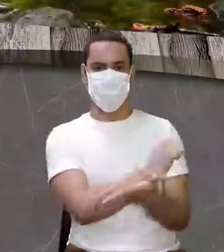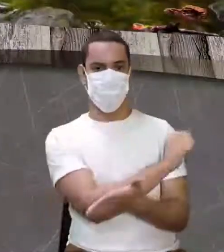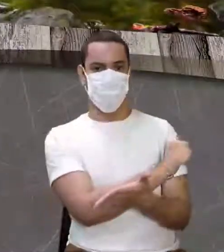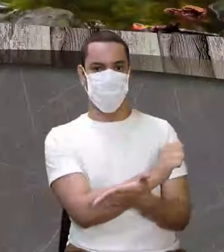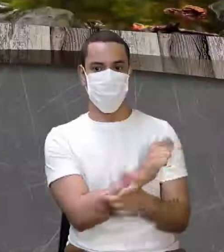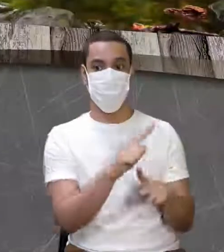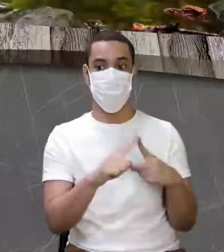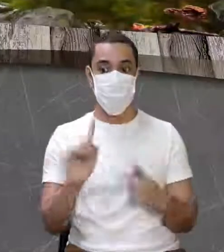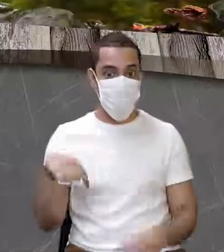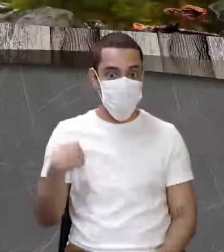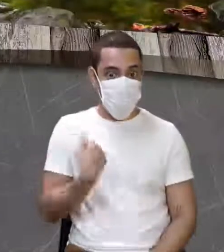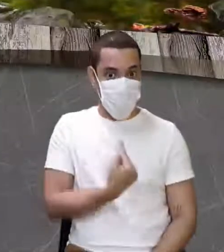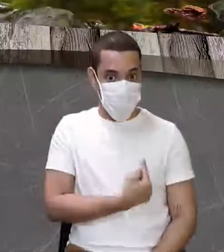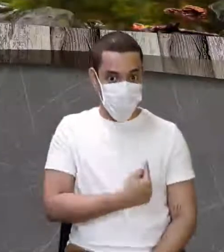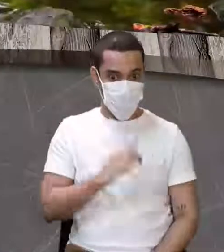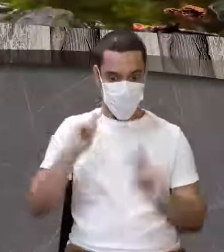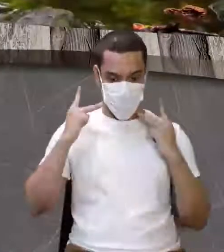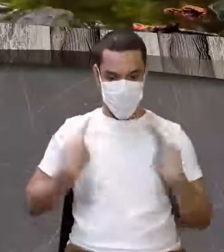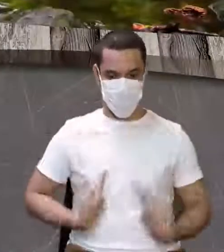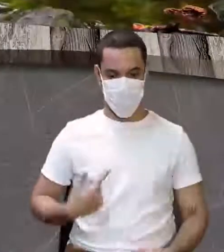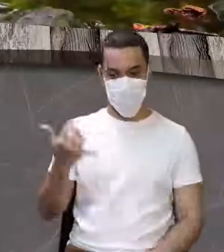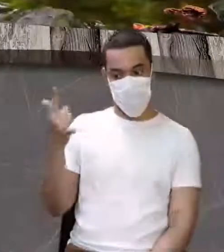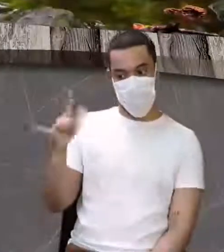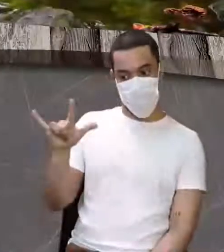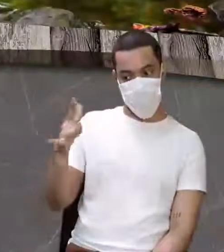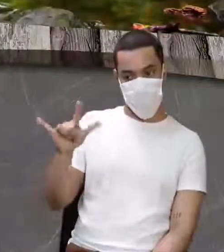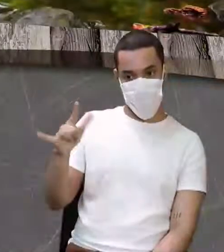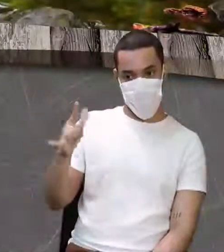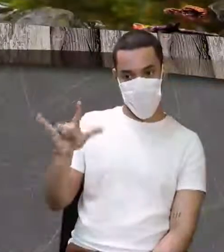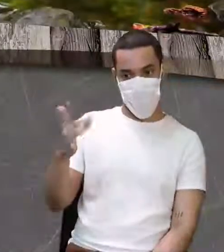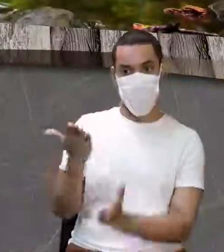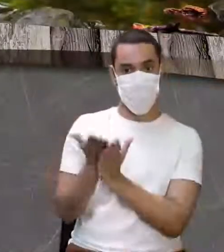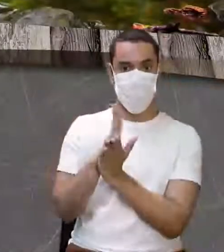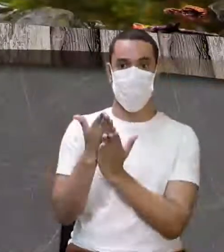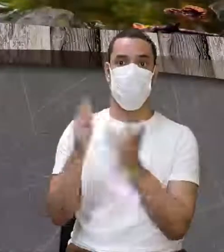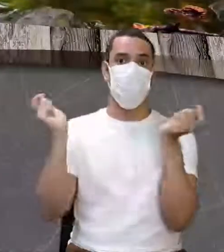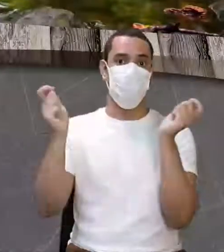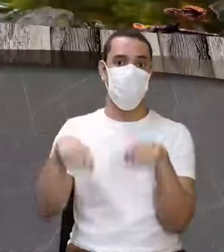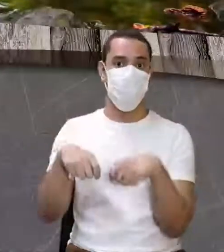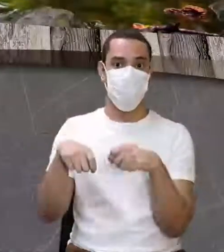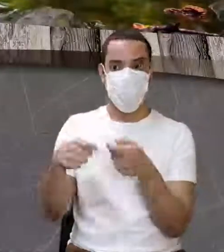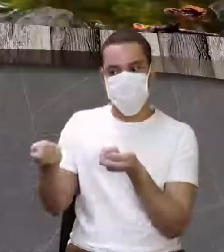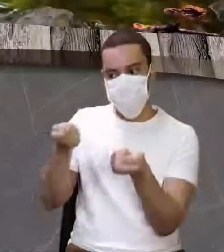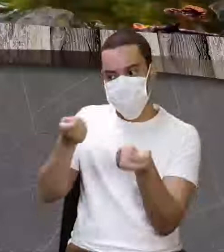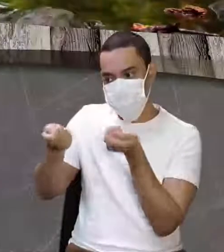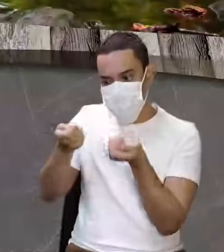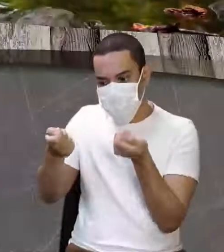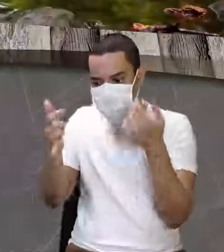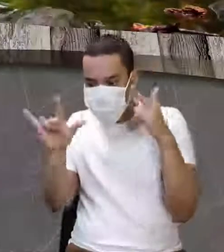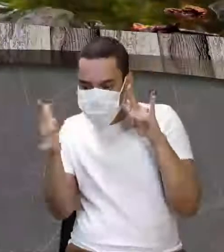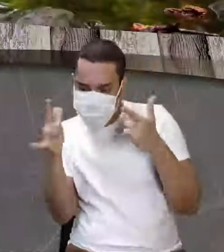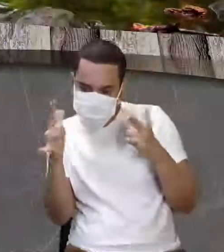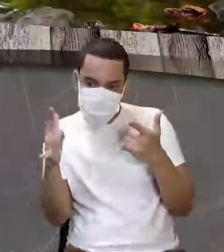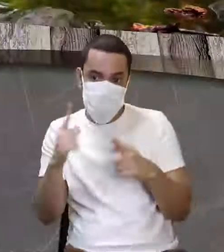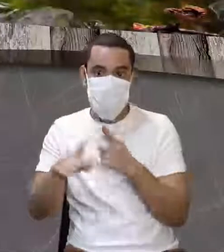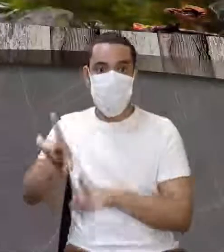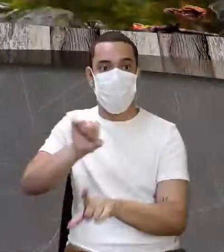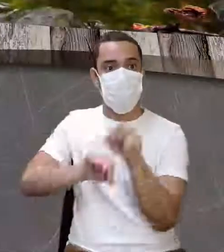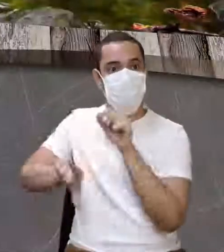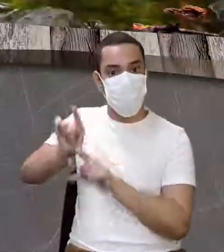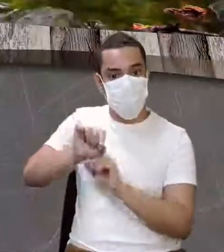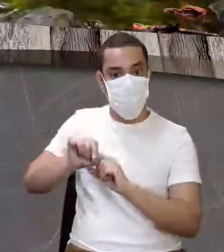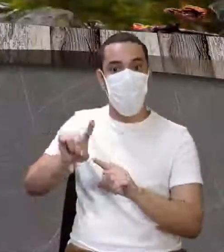gente, o ser humano, manipula de tudo. Ele não manipula os híbridos? Sim. Pode manipular os híbridos para a